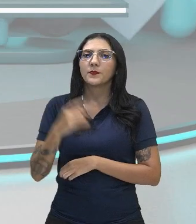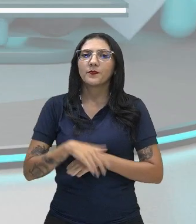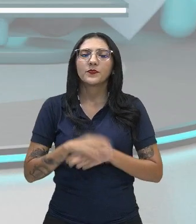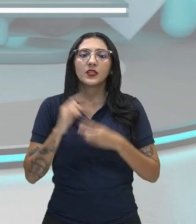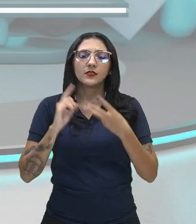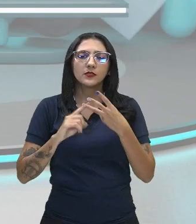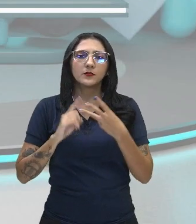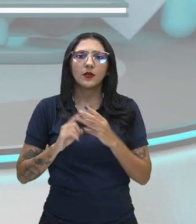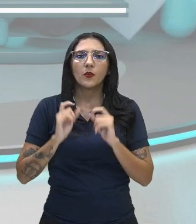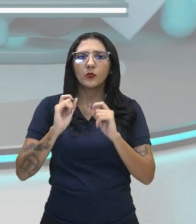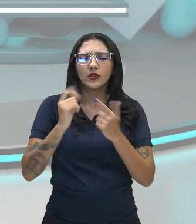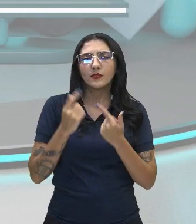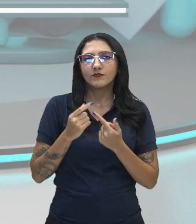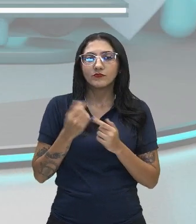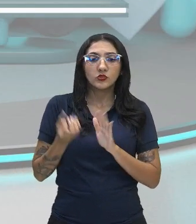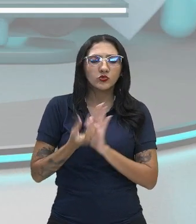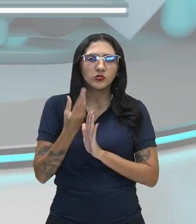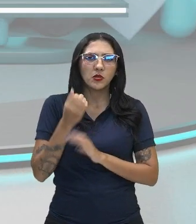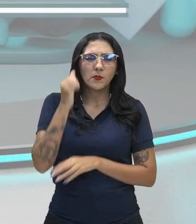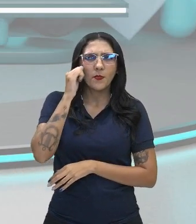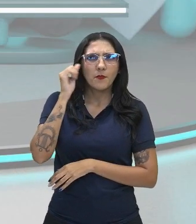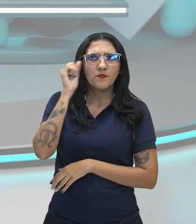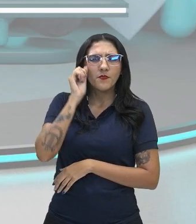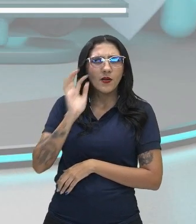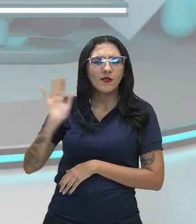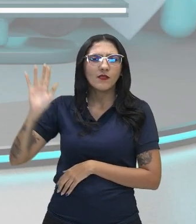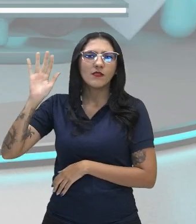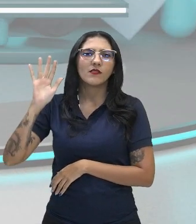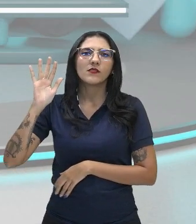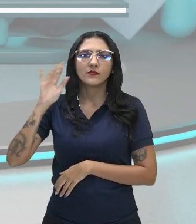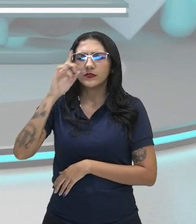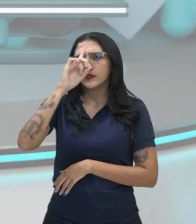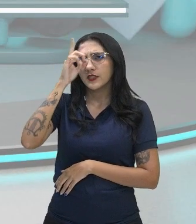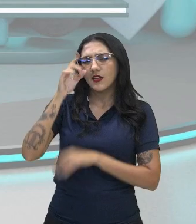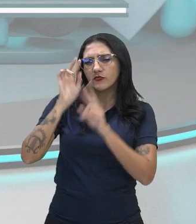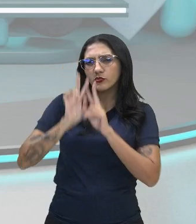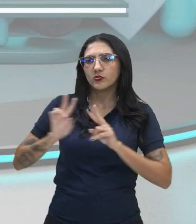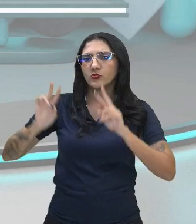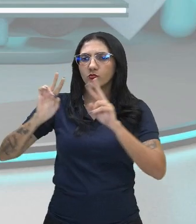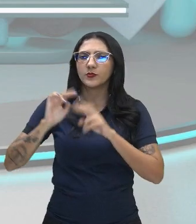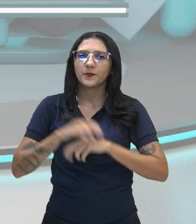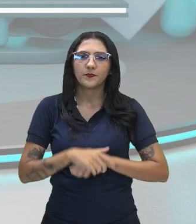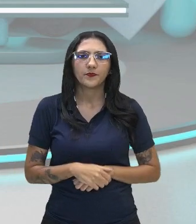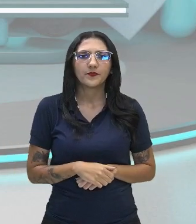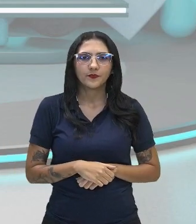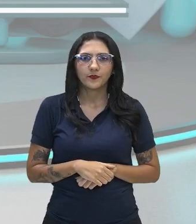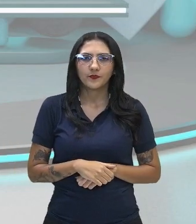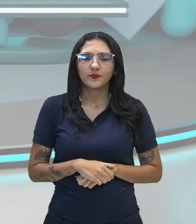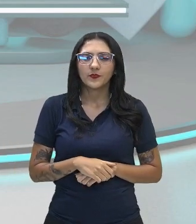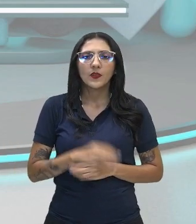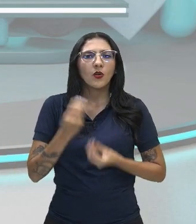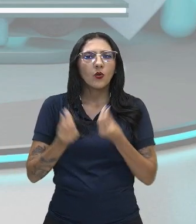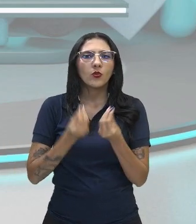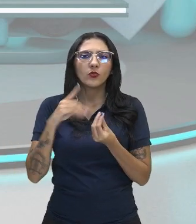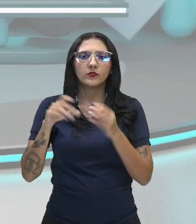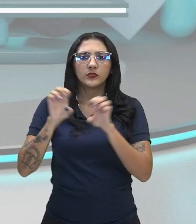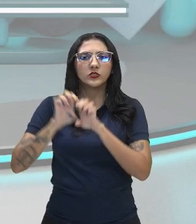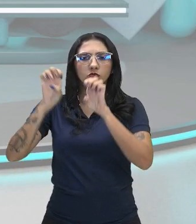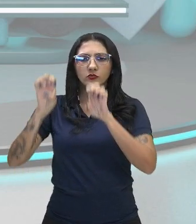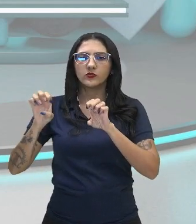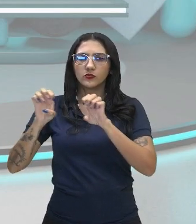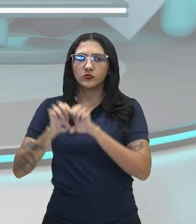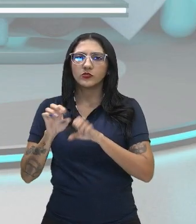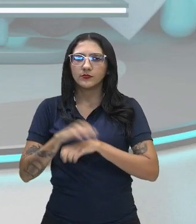e as imagens mentais. E quais são, então, né, a estrutura dessa tipologia?